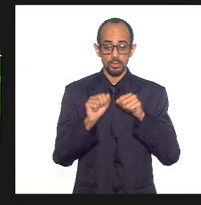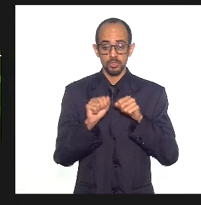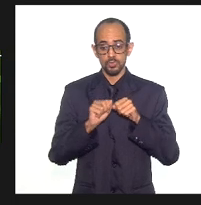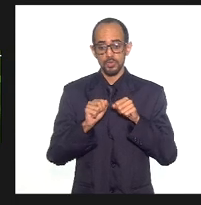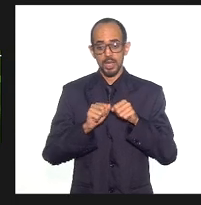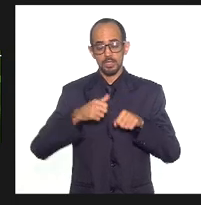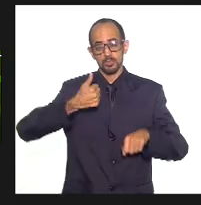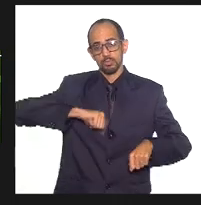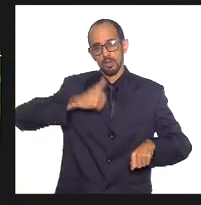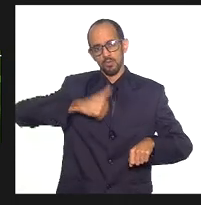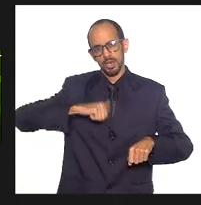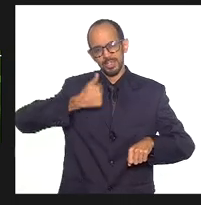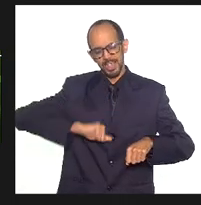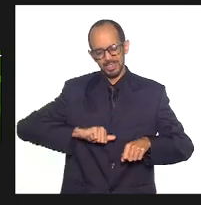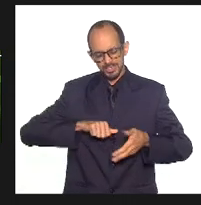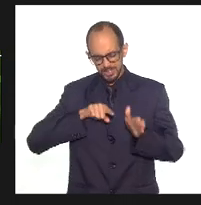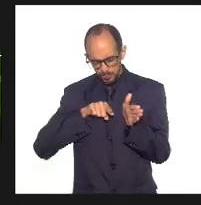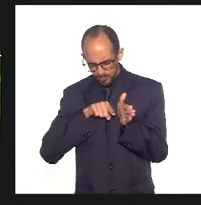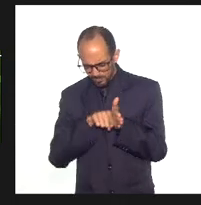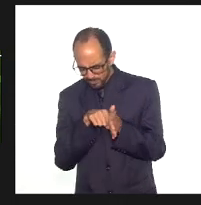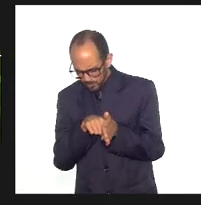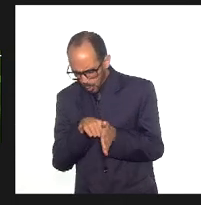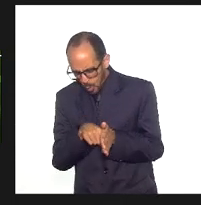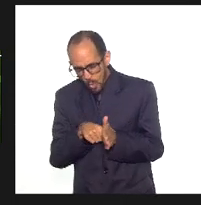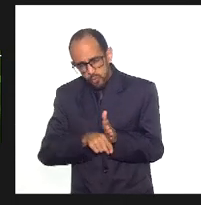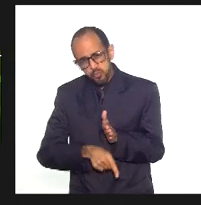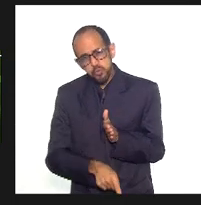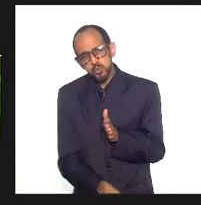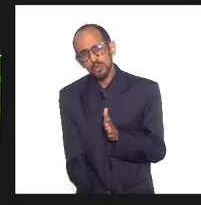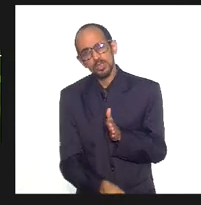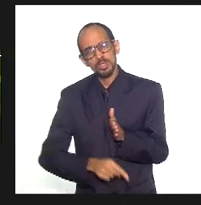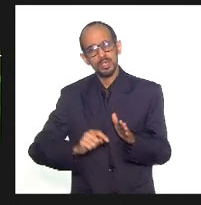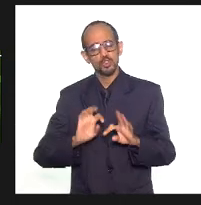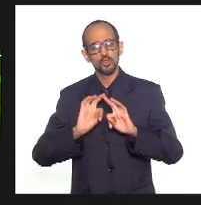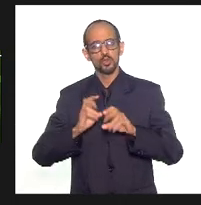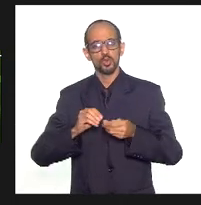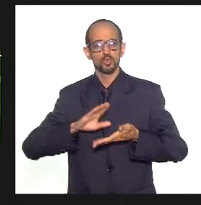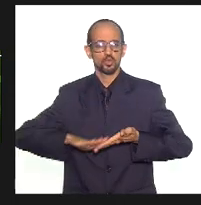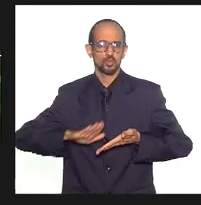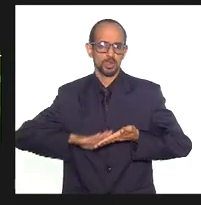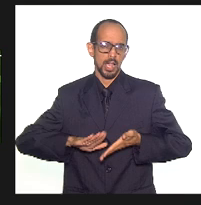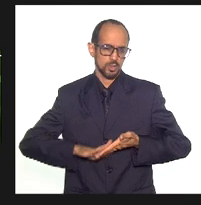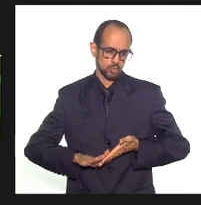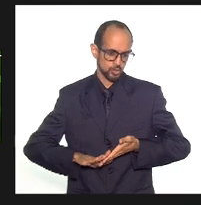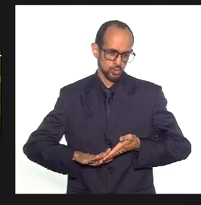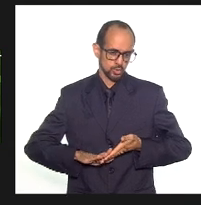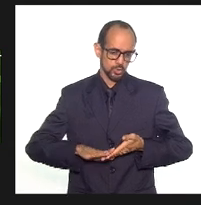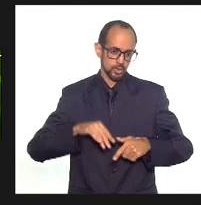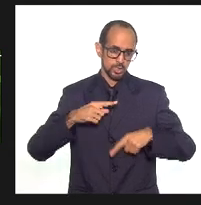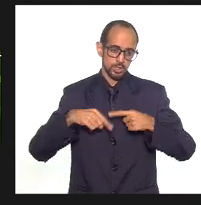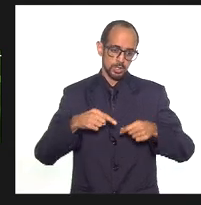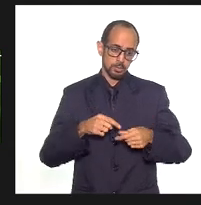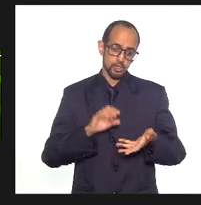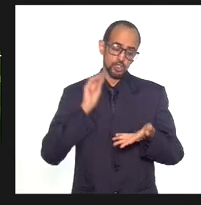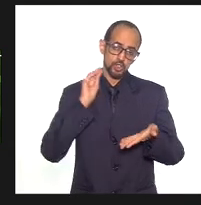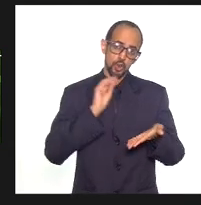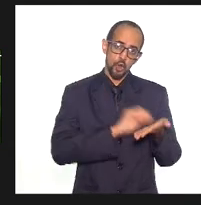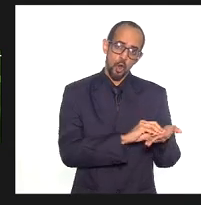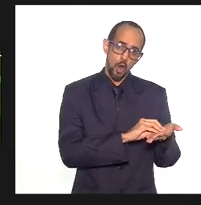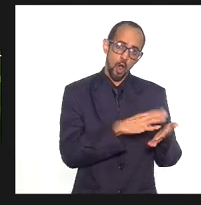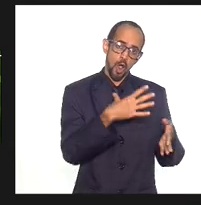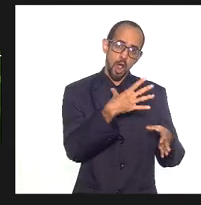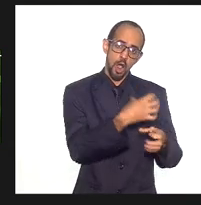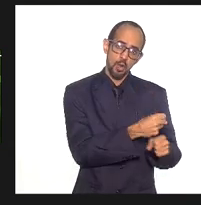avaliação criteriosa dos gastos. E após RAMP 12, evidentemente, descarregamos a parcela